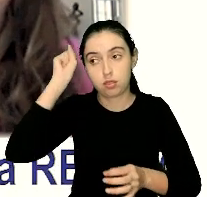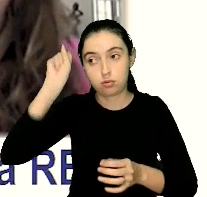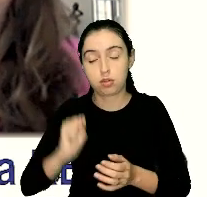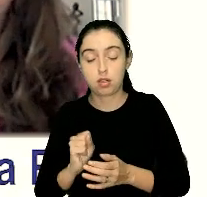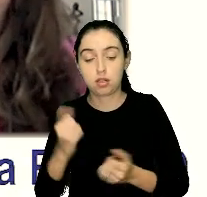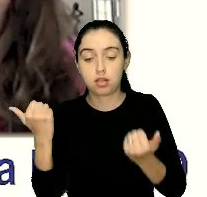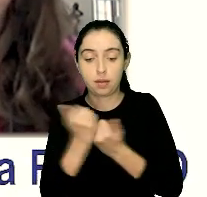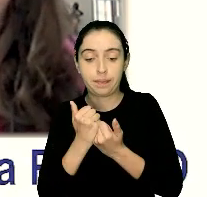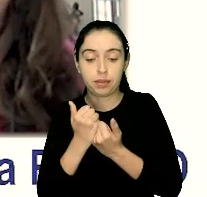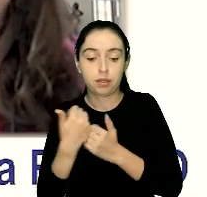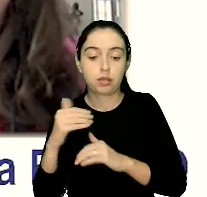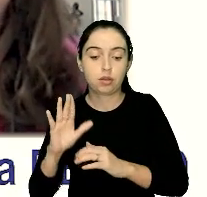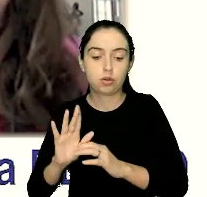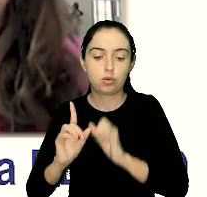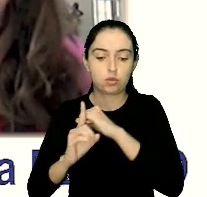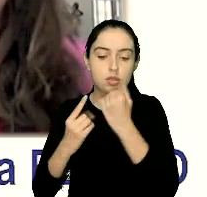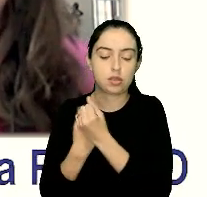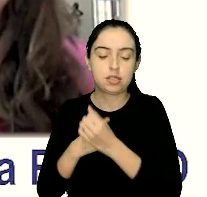de 2000.